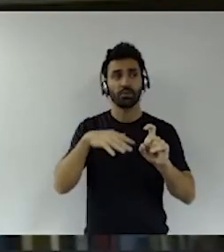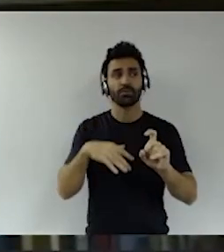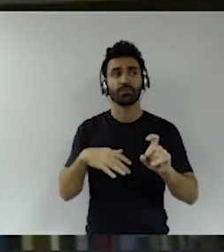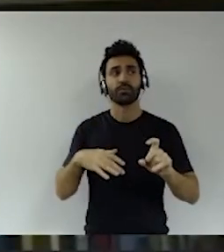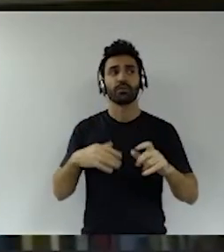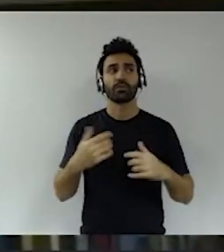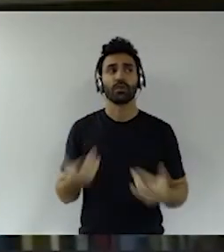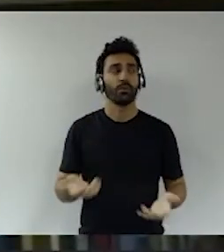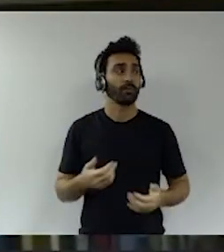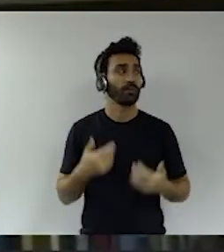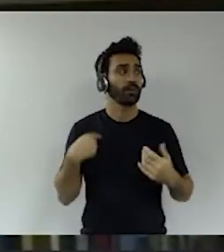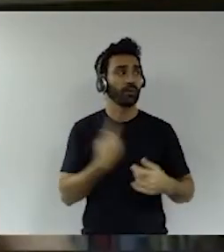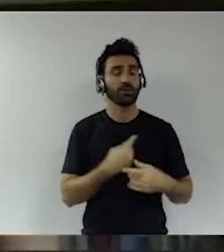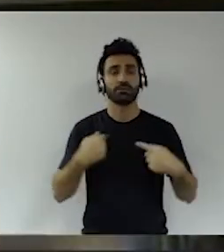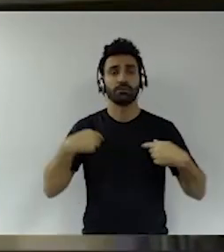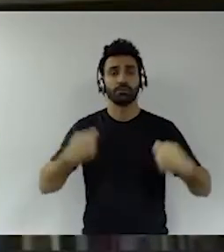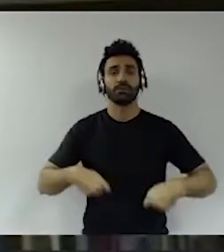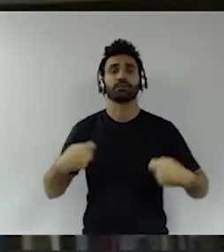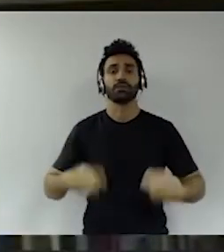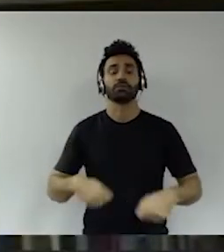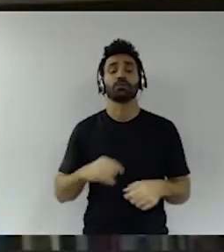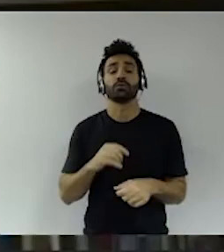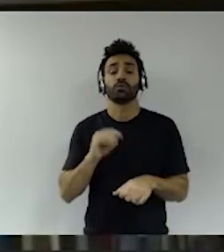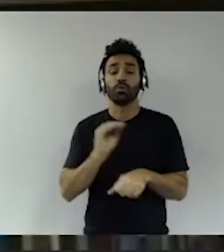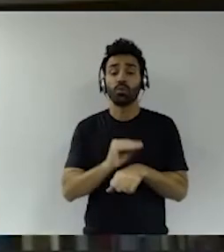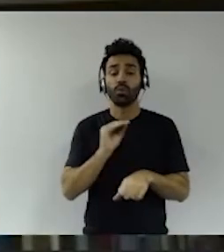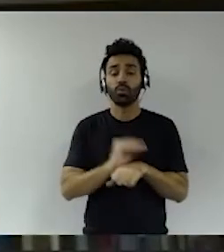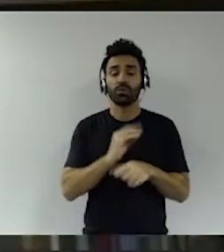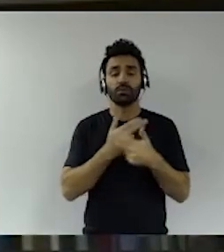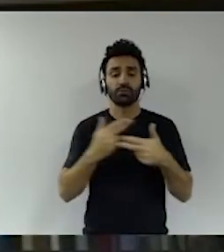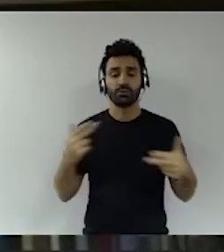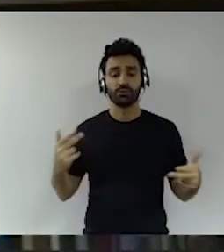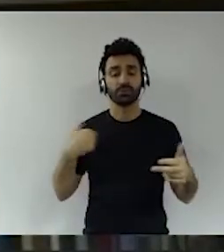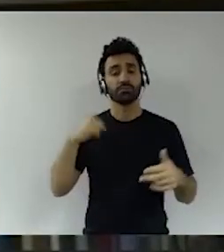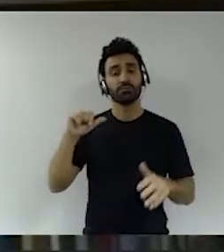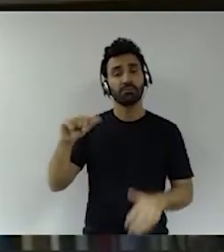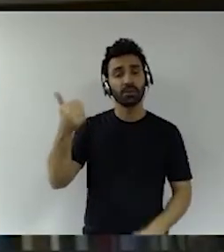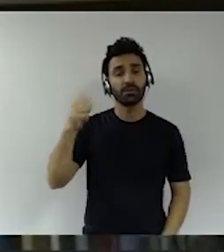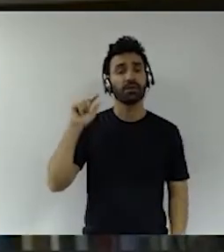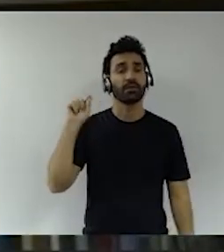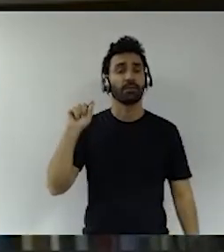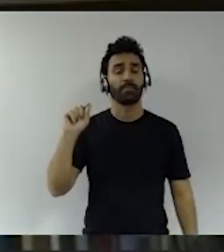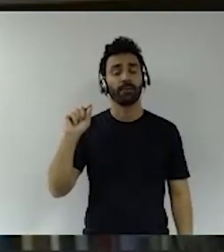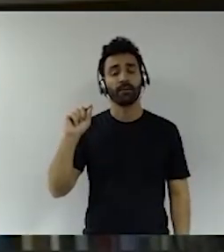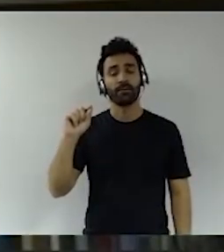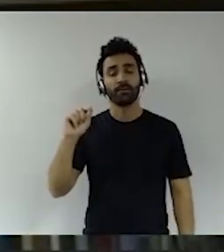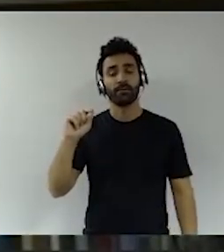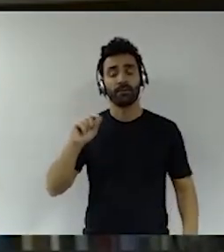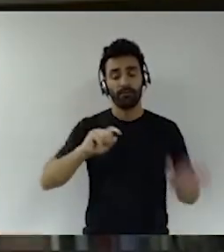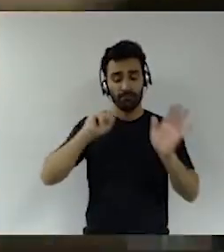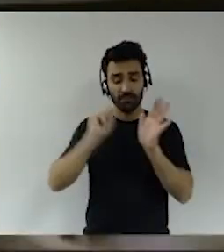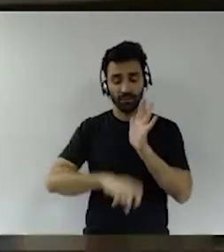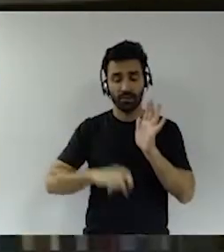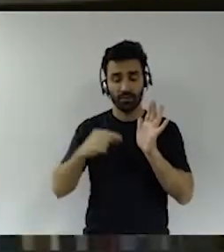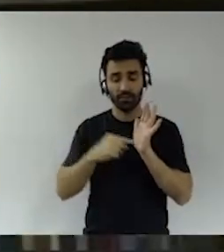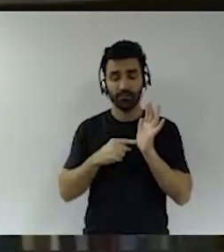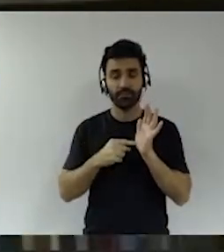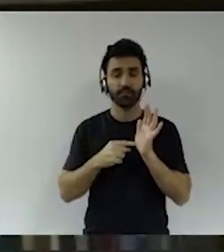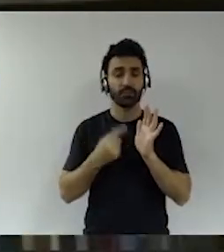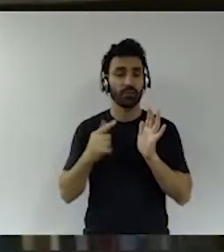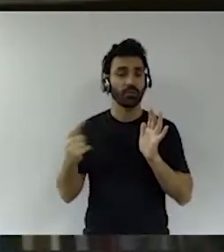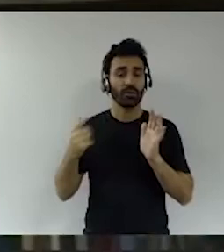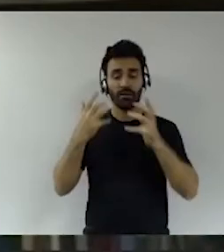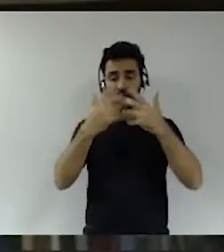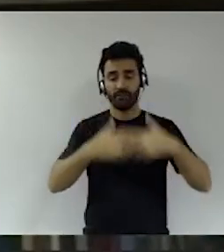Portanto, precisamos cuidar de algumas coisas. A primeira delas é exatamente isso: tornar os tributos, que não têm a